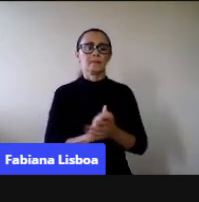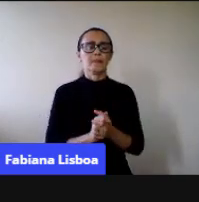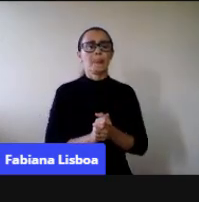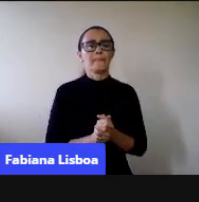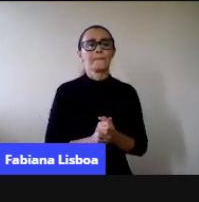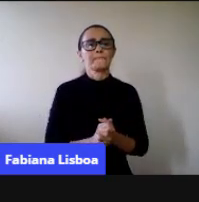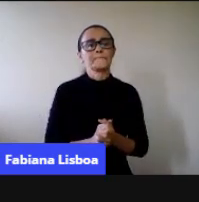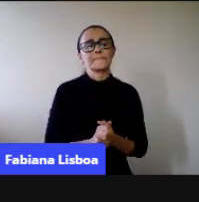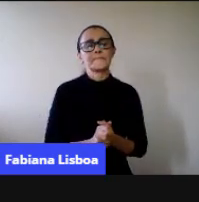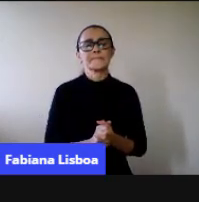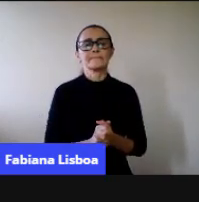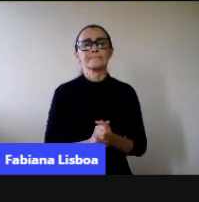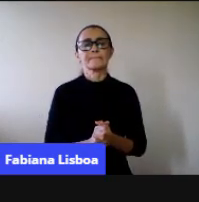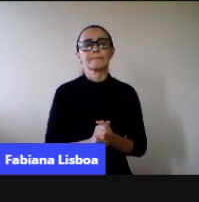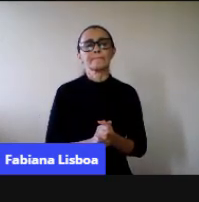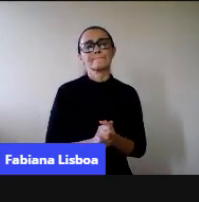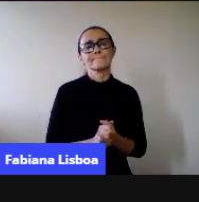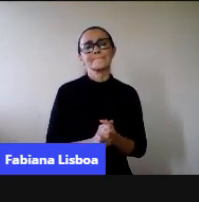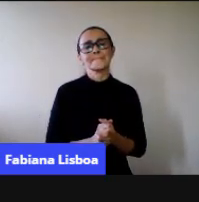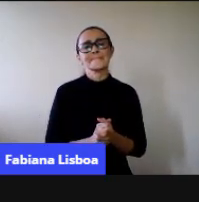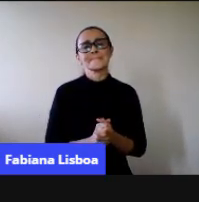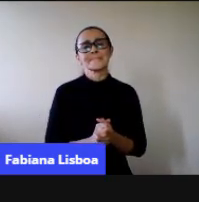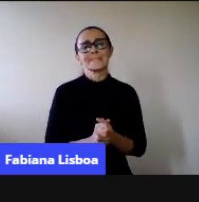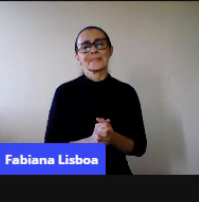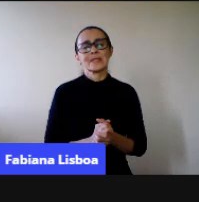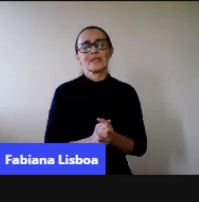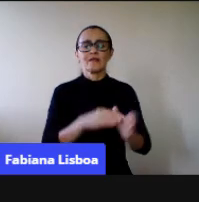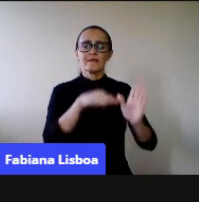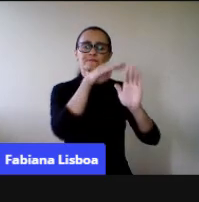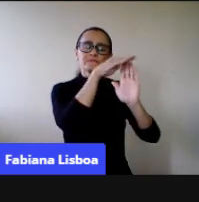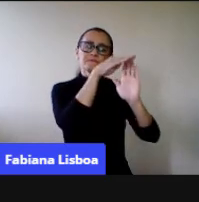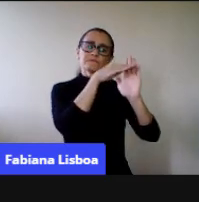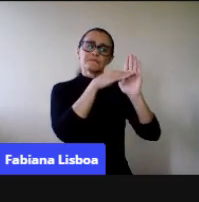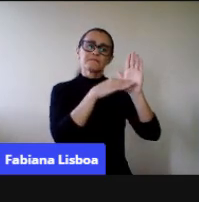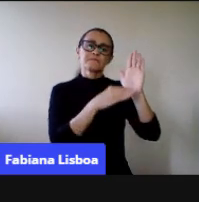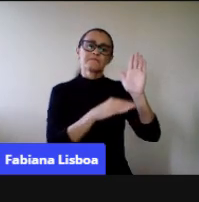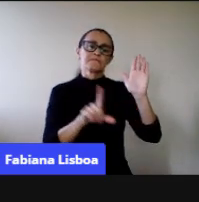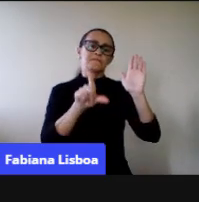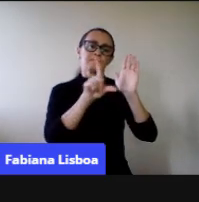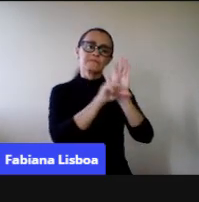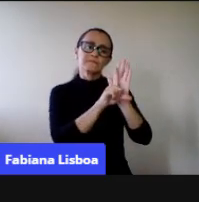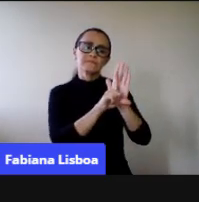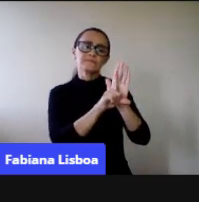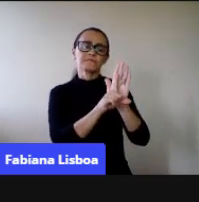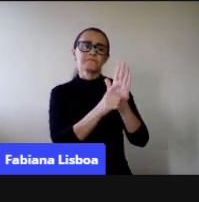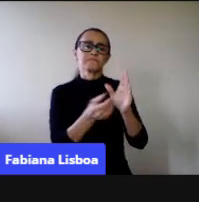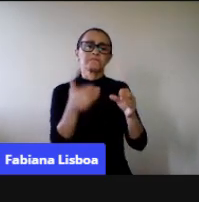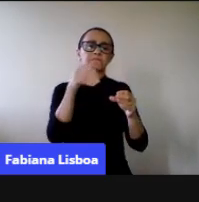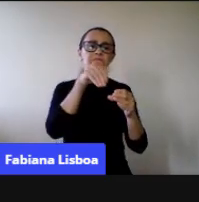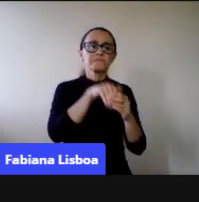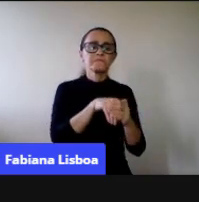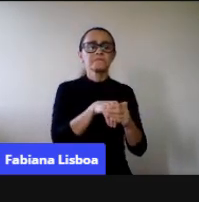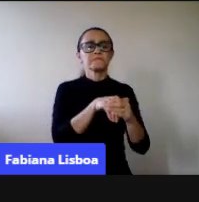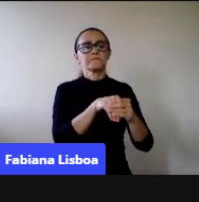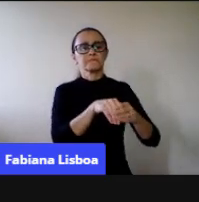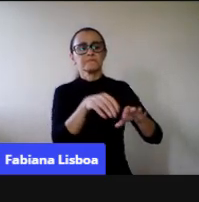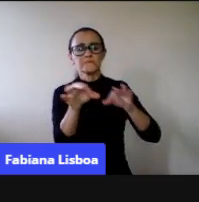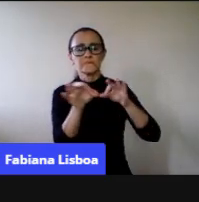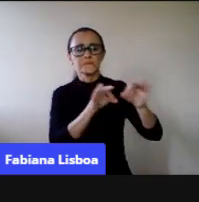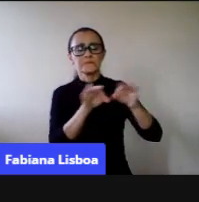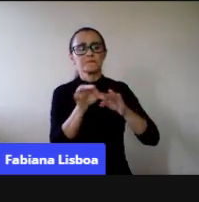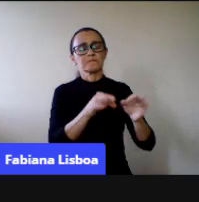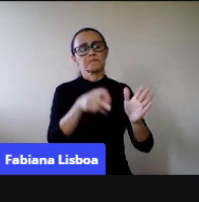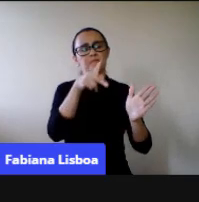Então, ao abordar os pontos que trata a lei, né, como as ações pedagógicas, atividades, planejamentos e